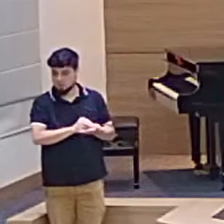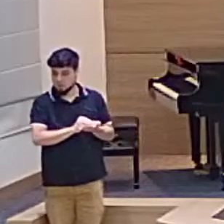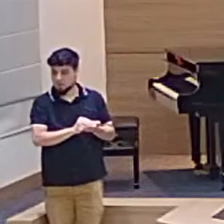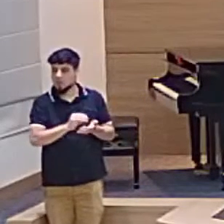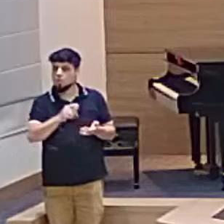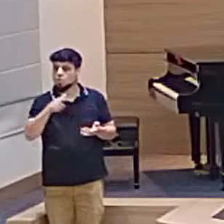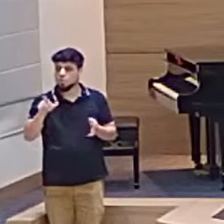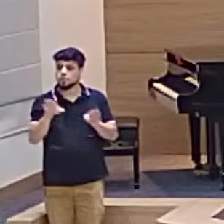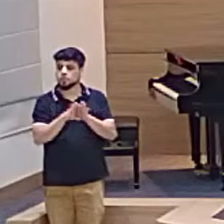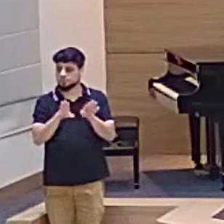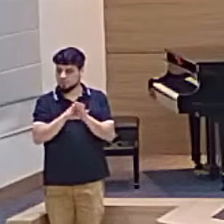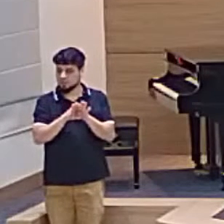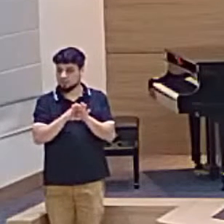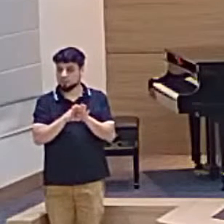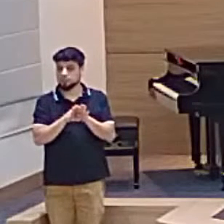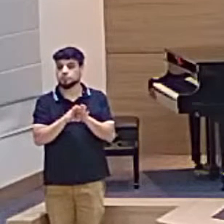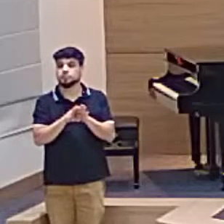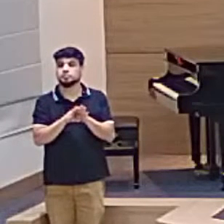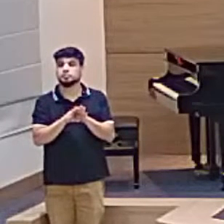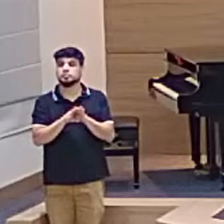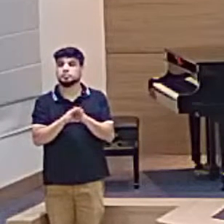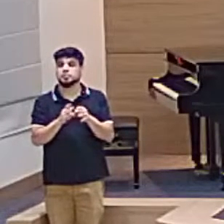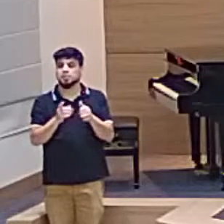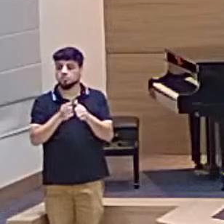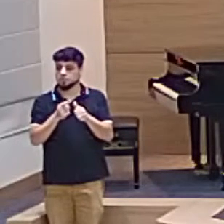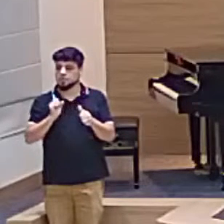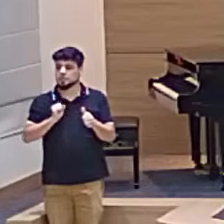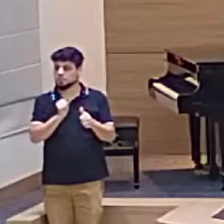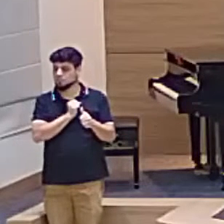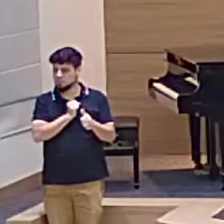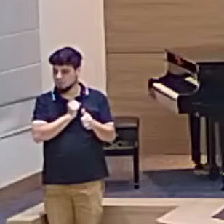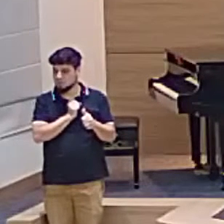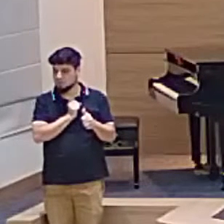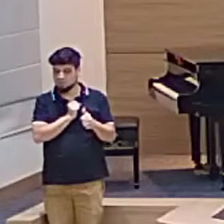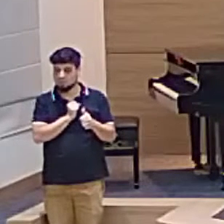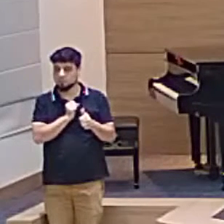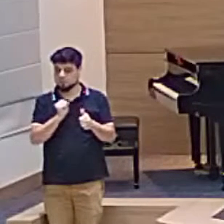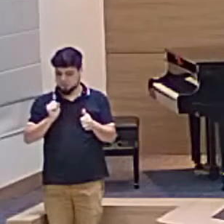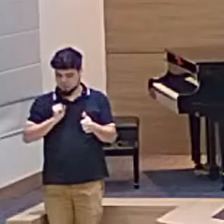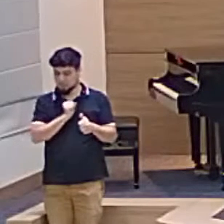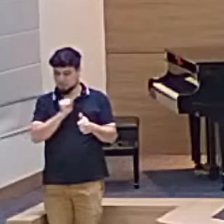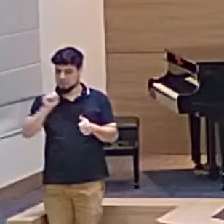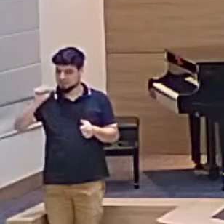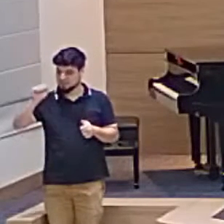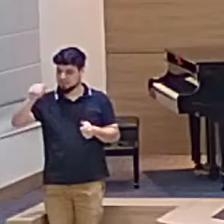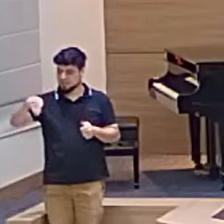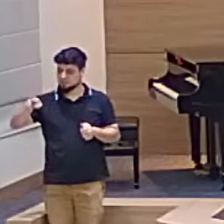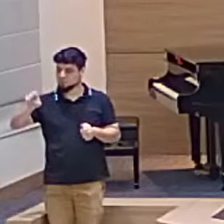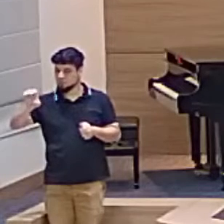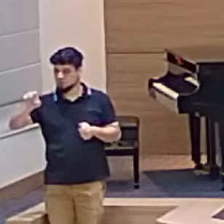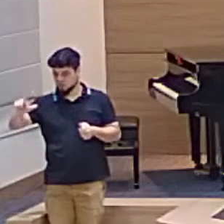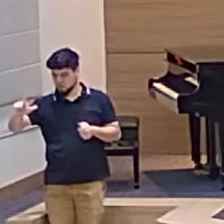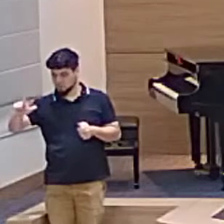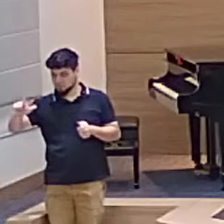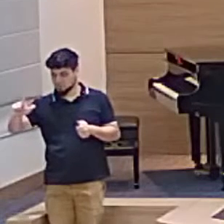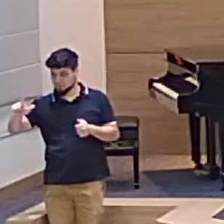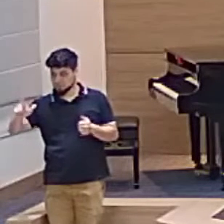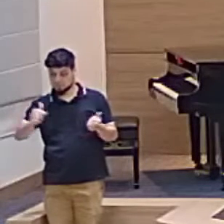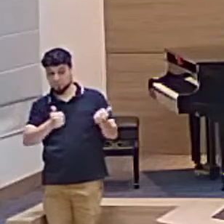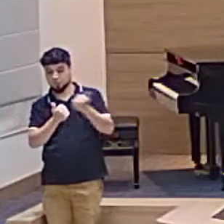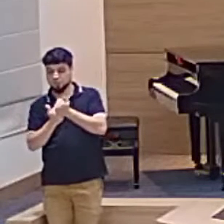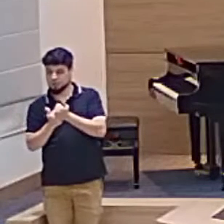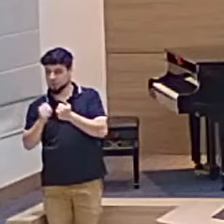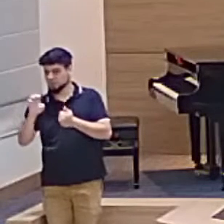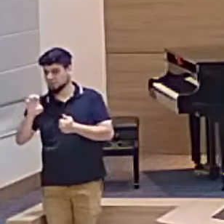logo na seguida no Capítulo 8 de primeira Samuel chama Samuel Samuel era o sucessor de ele se